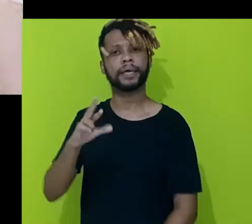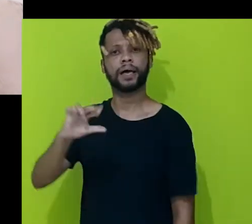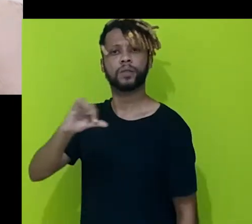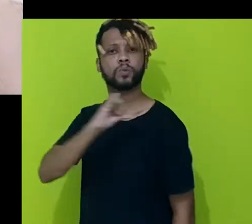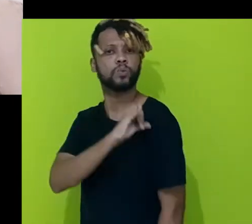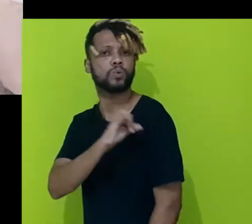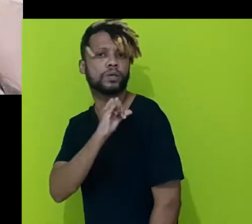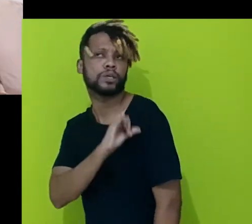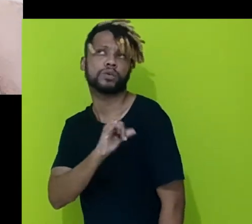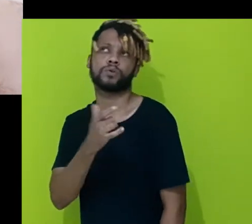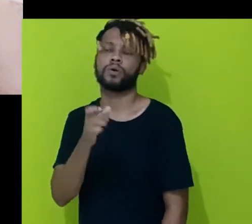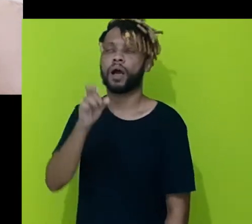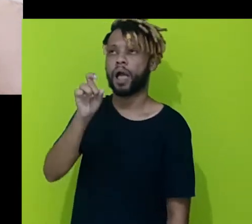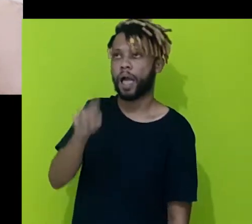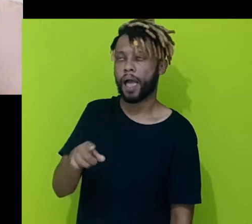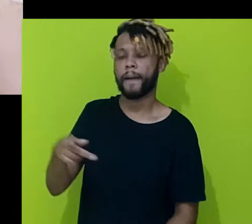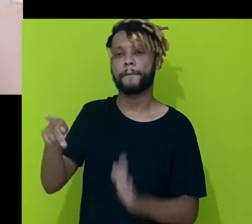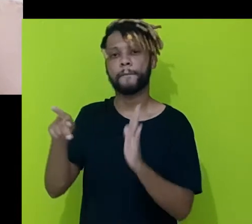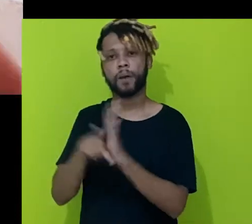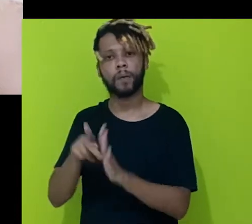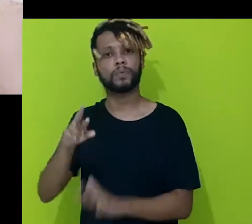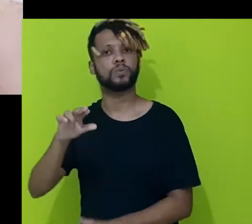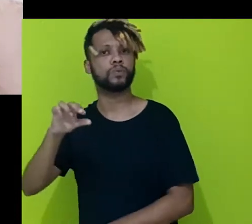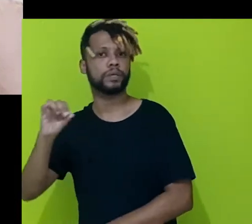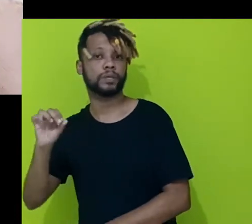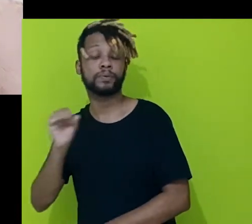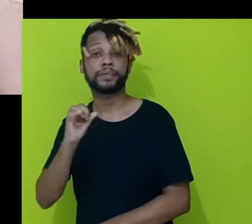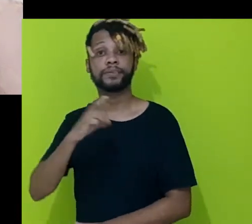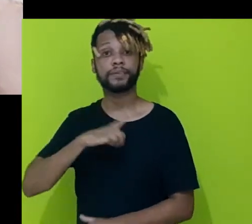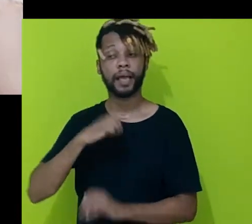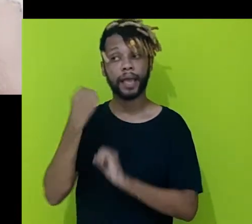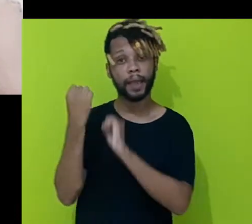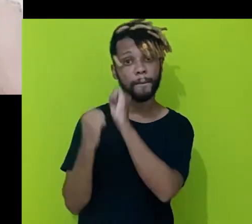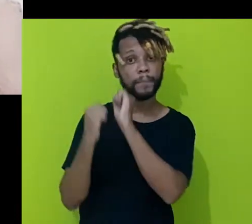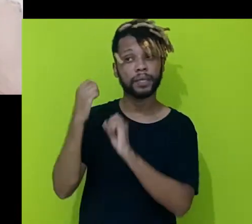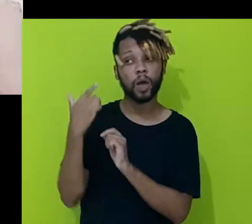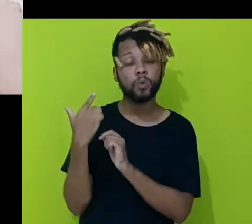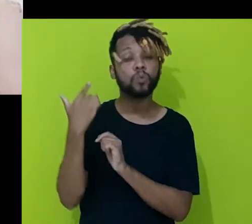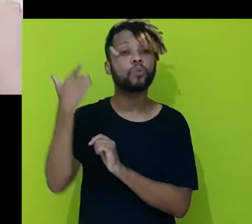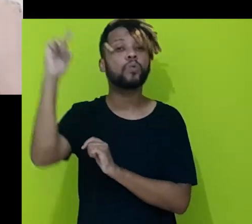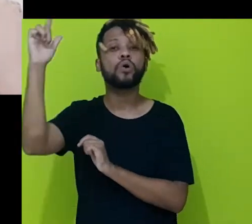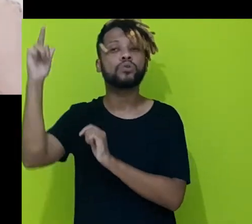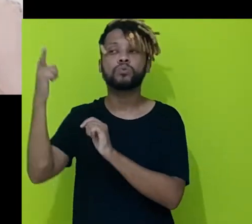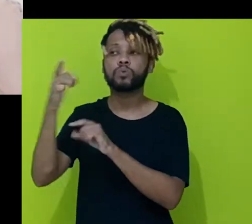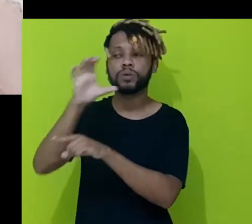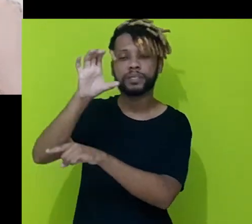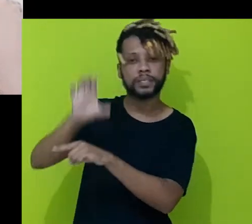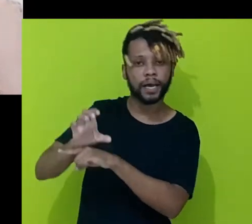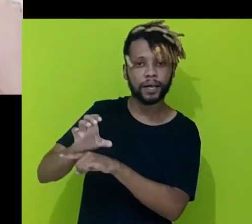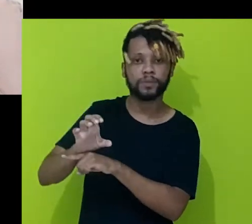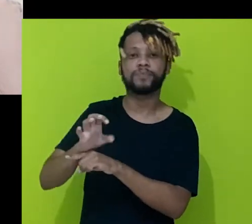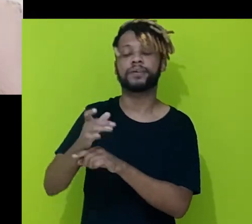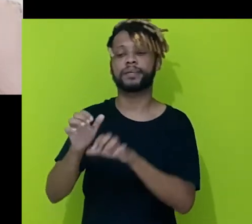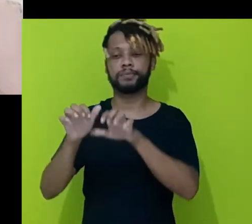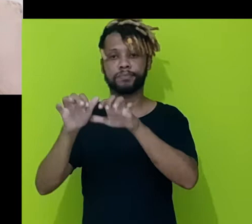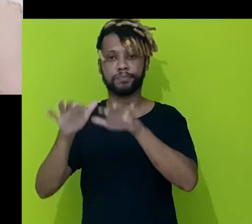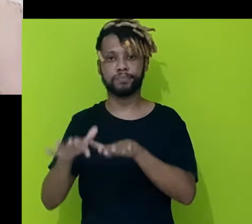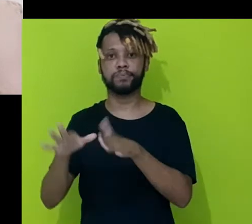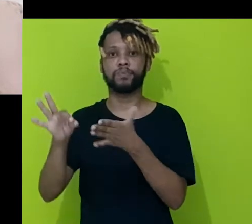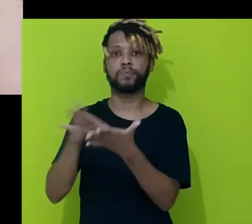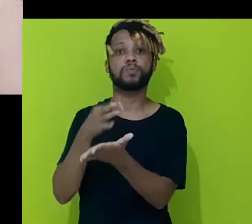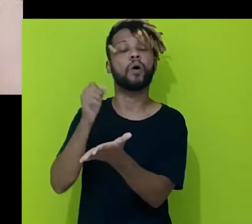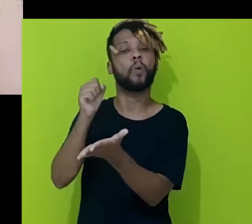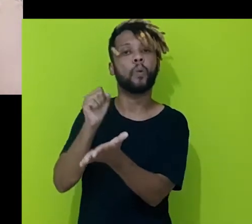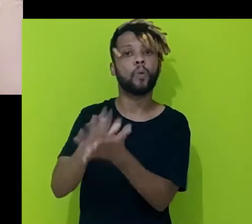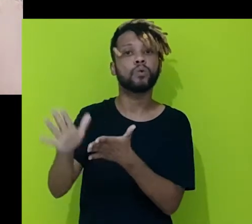empresa lá no outro estado onde você vai realizar, no caso de um produtor local, você cadastra o custo no outro